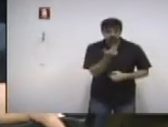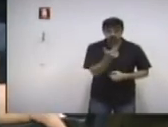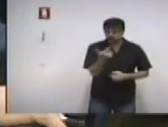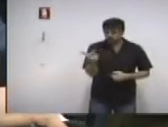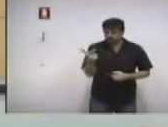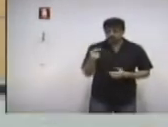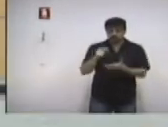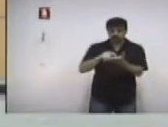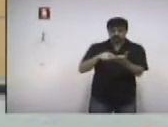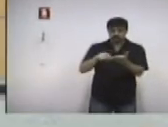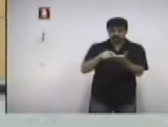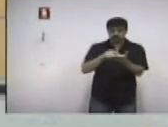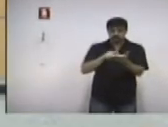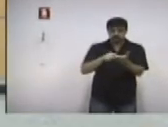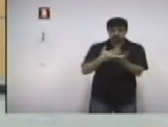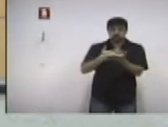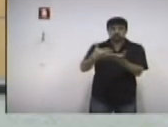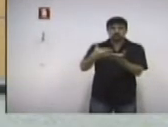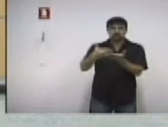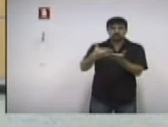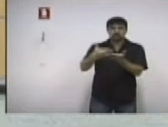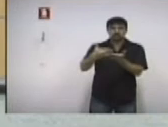eu coloco em votação ainda